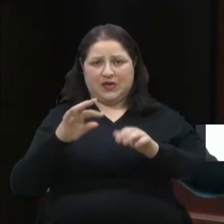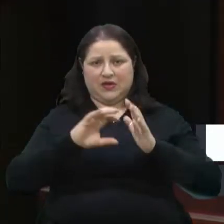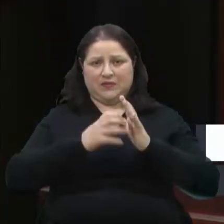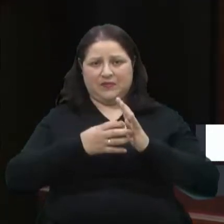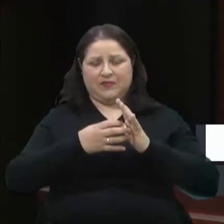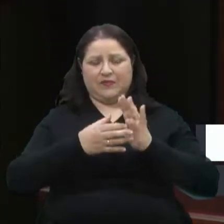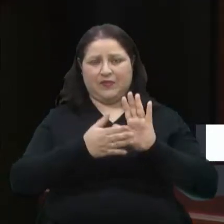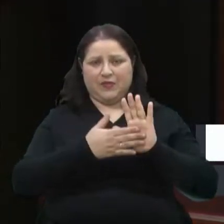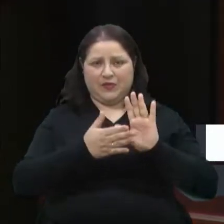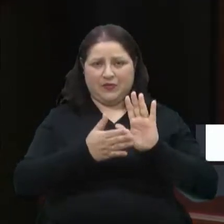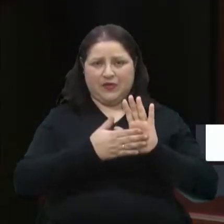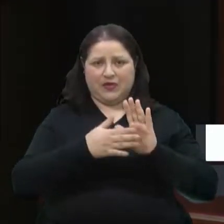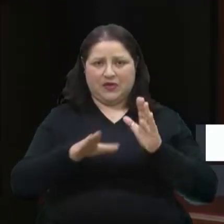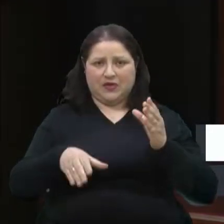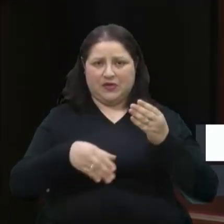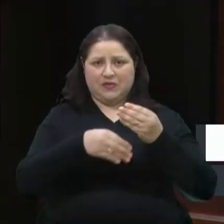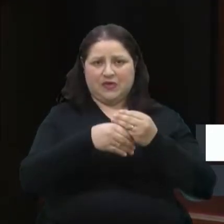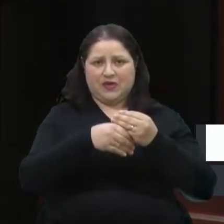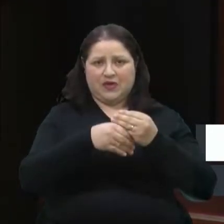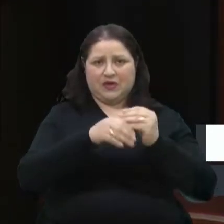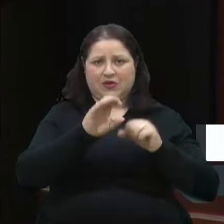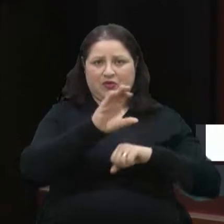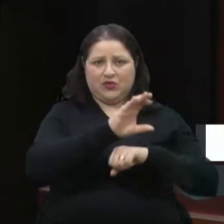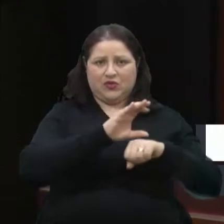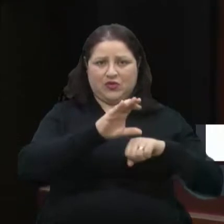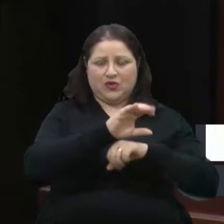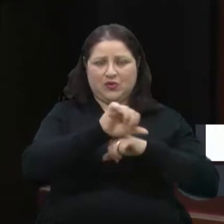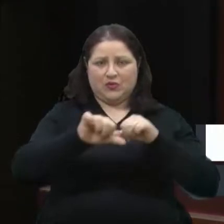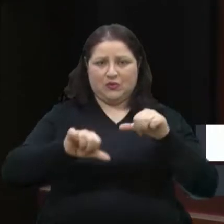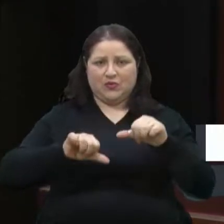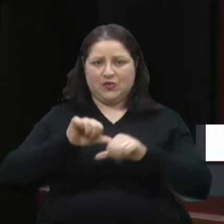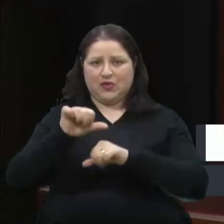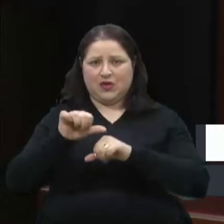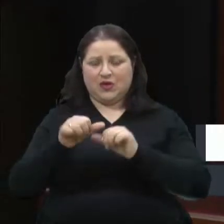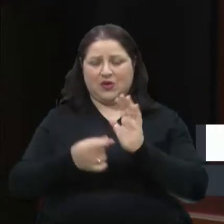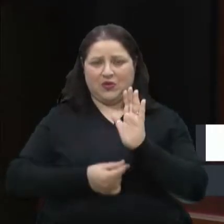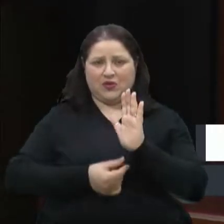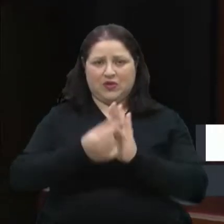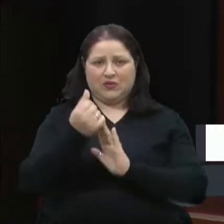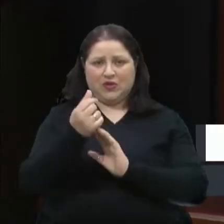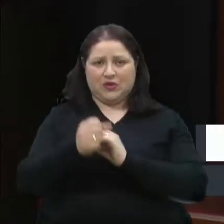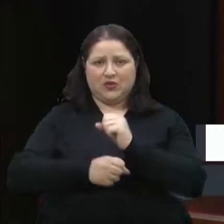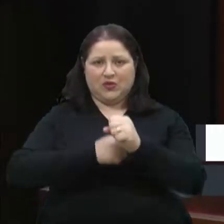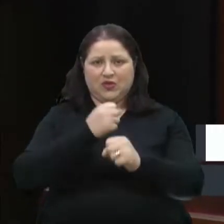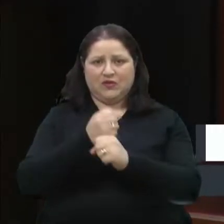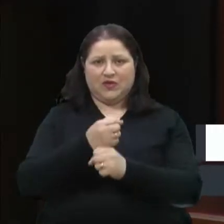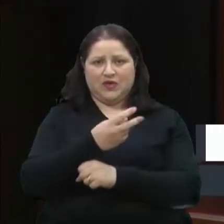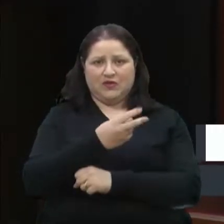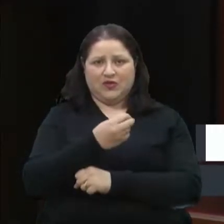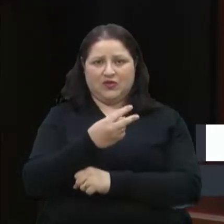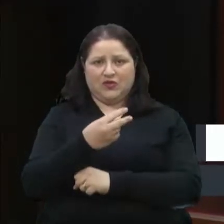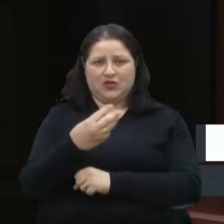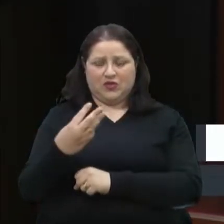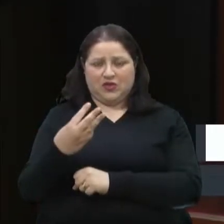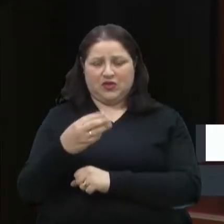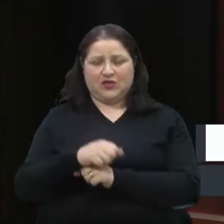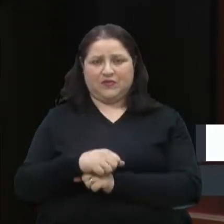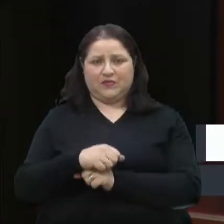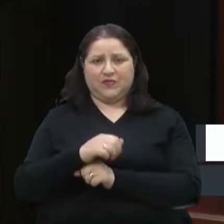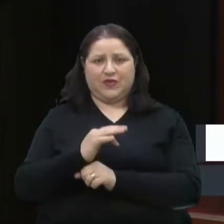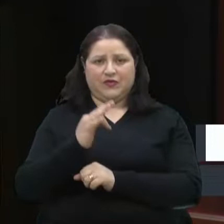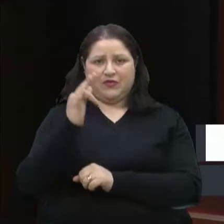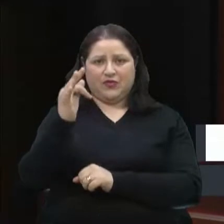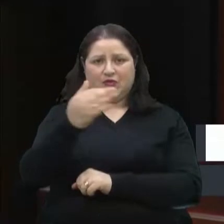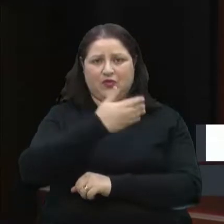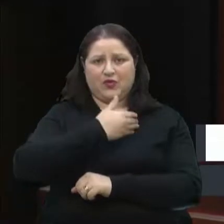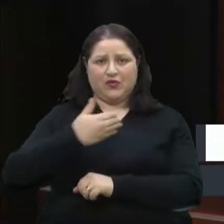emenda à Constituição para modificar o orçamento para 2023. O futuro governo do